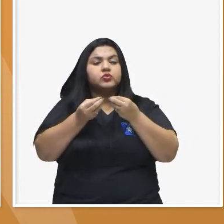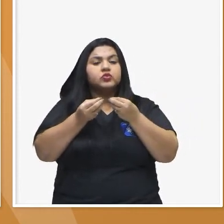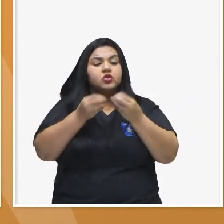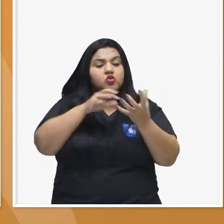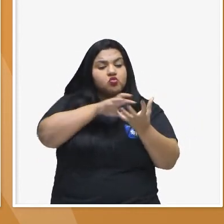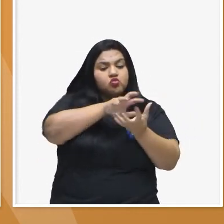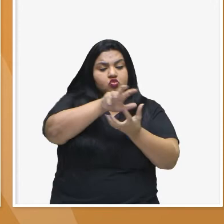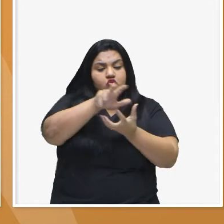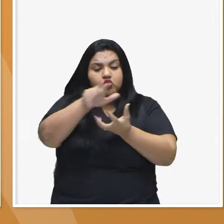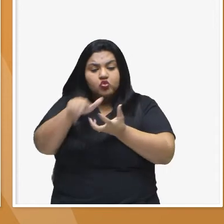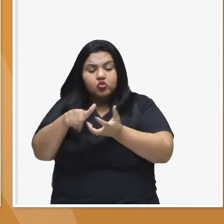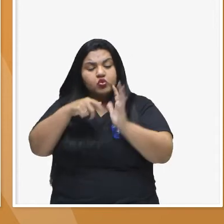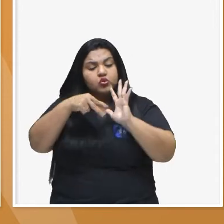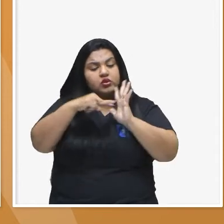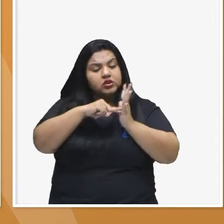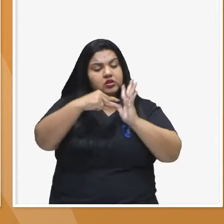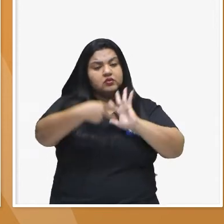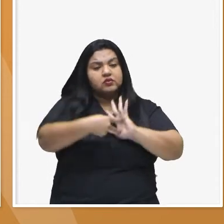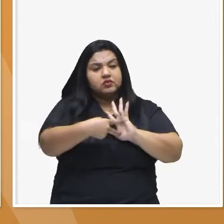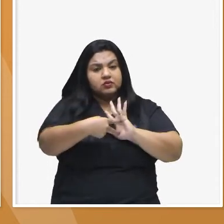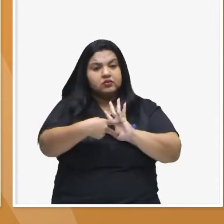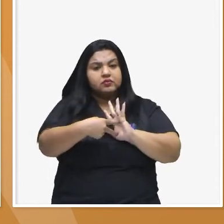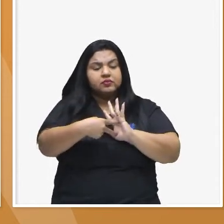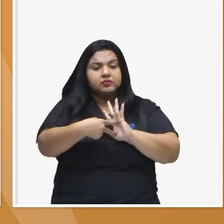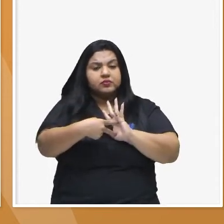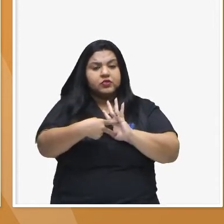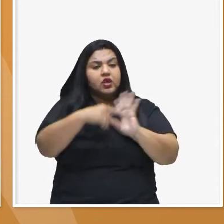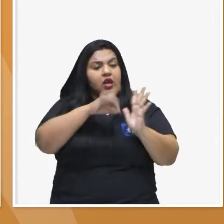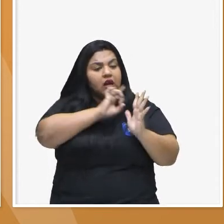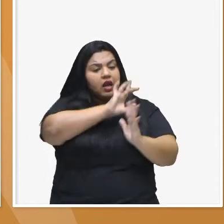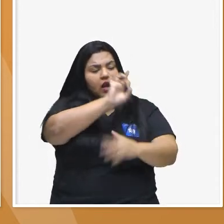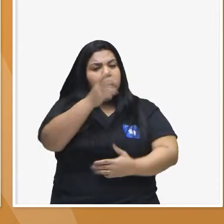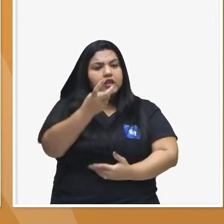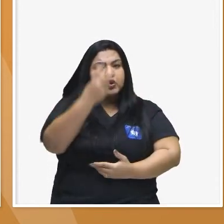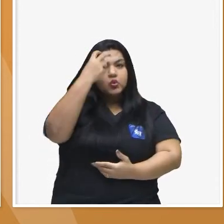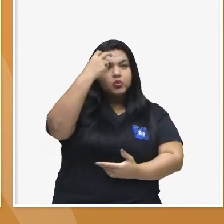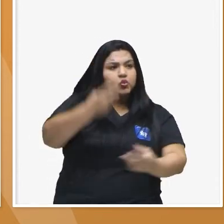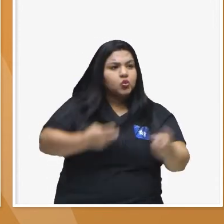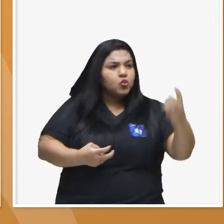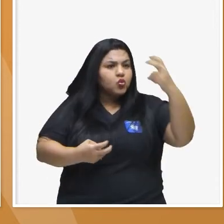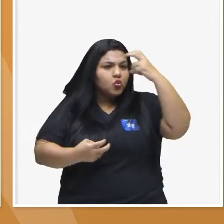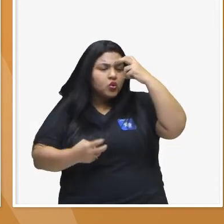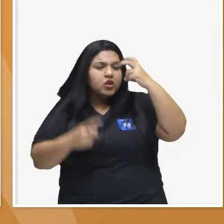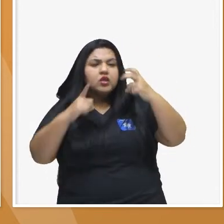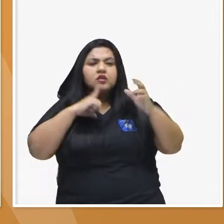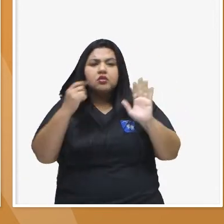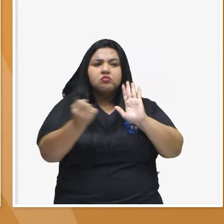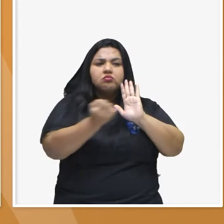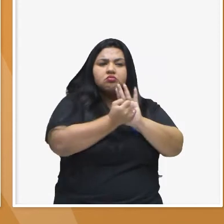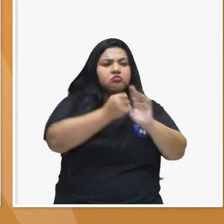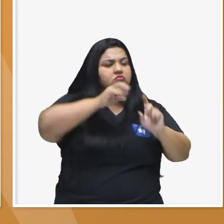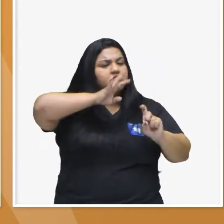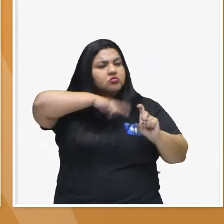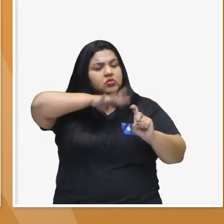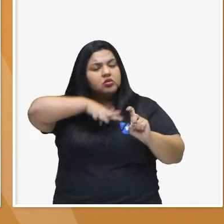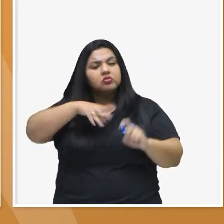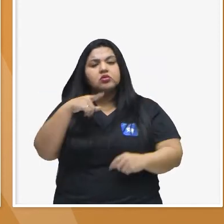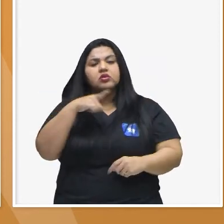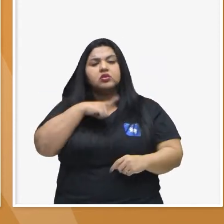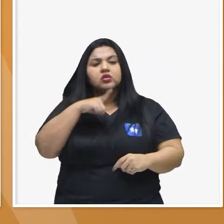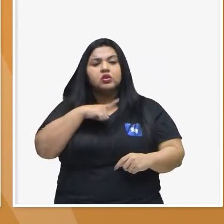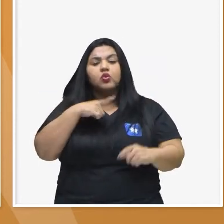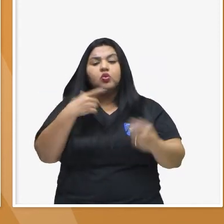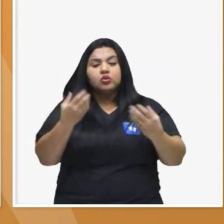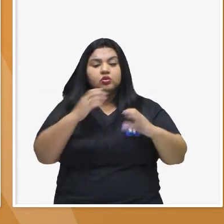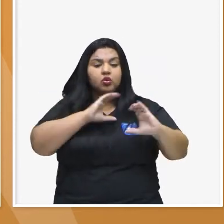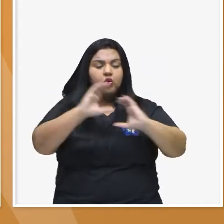dos significados. Cada cultura, cada povo tem seus símbolos, seus ritos, né? Onde eles se comunicam